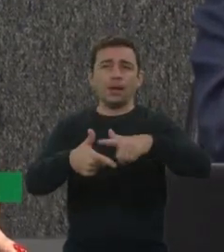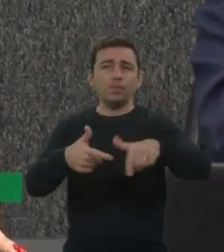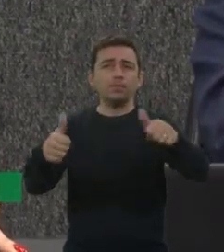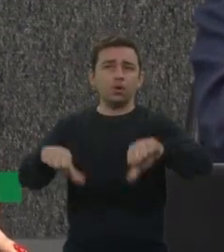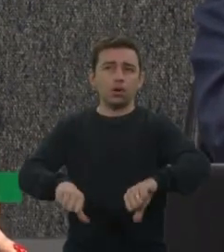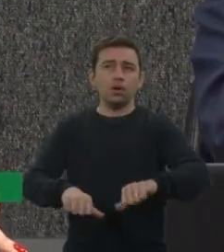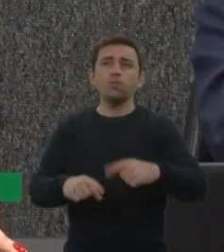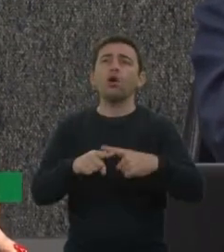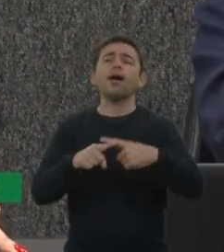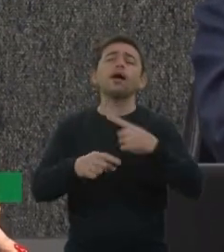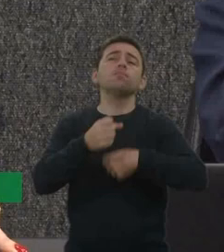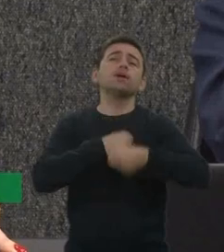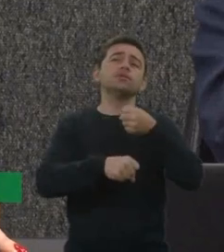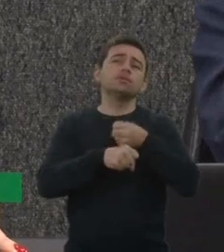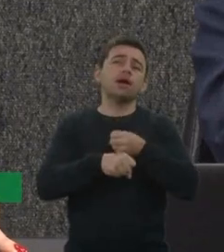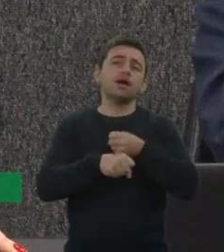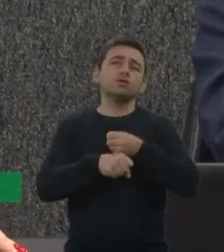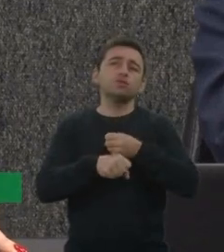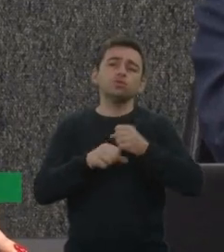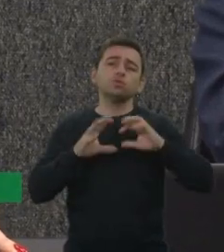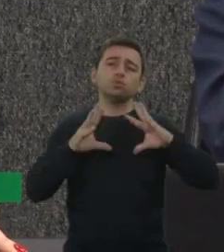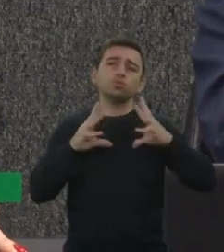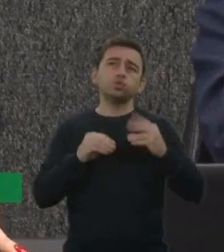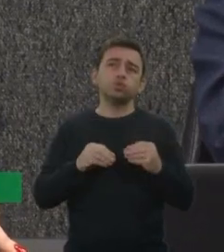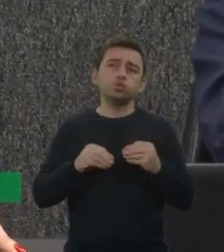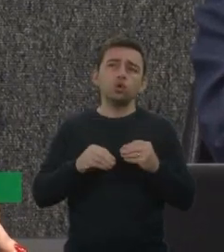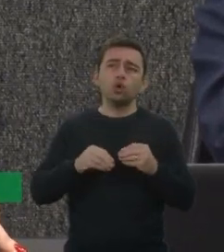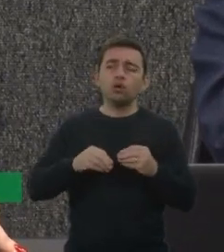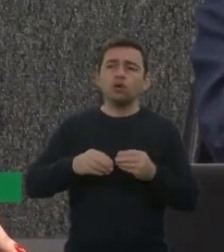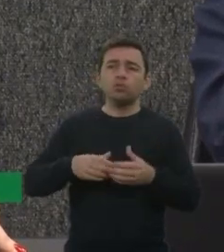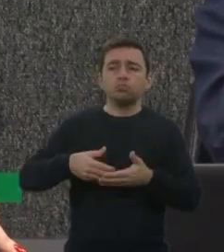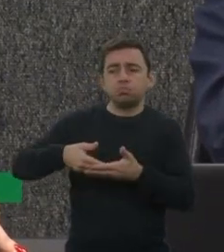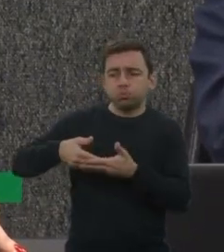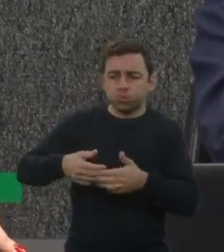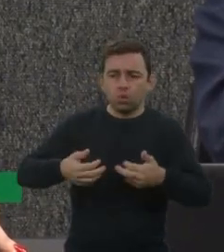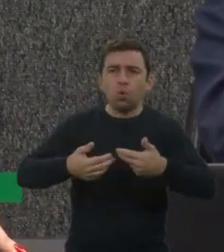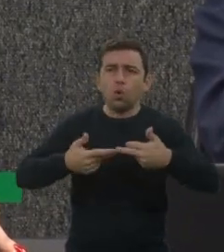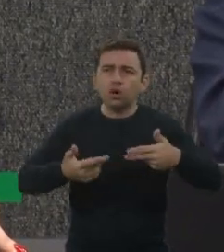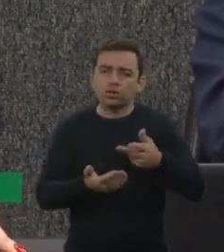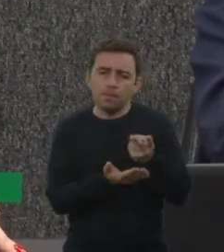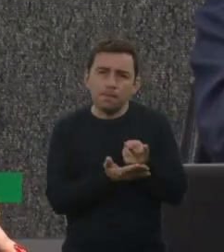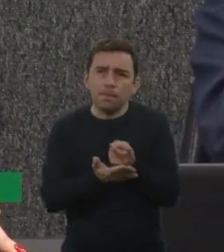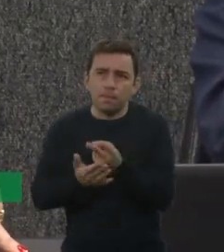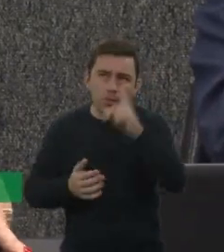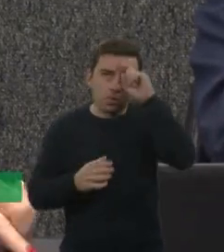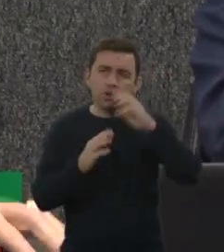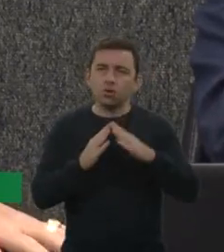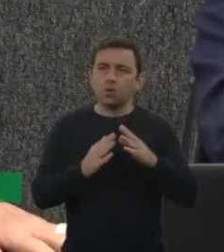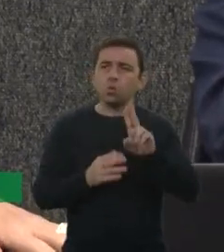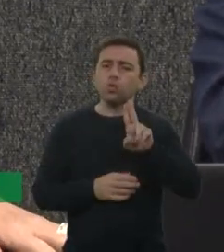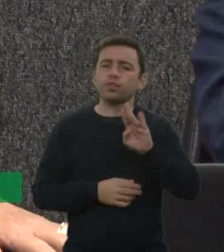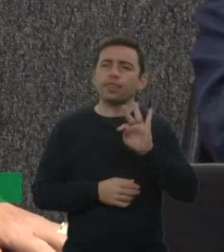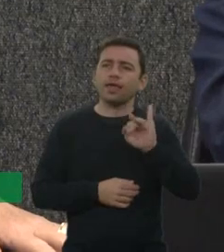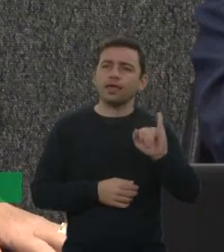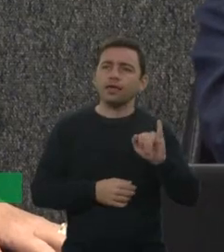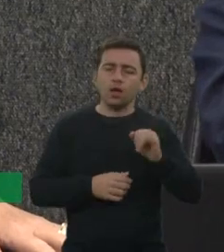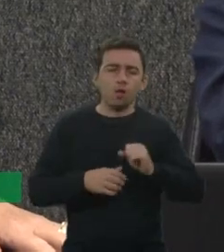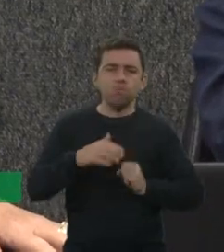com pandemia, as UTIs neonatais não estavam lotadas? Discuti esse tema ontem à noite com 2